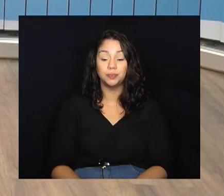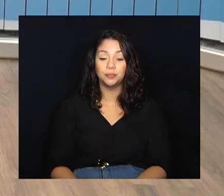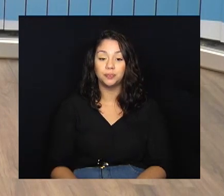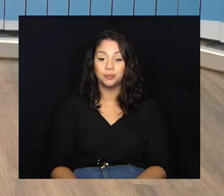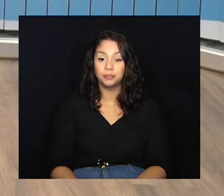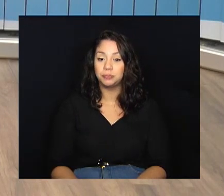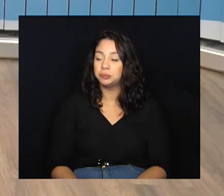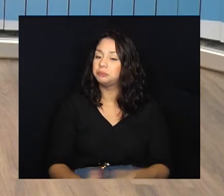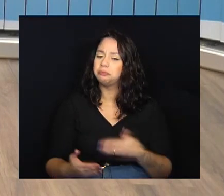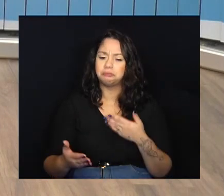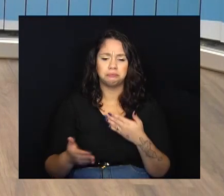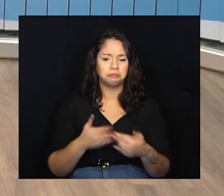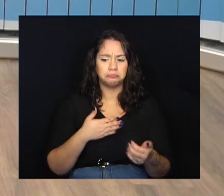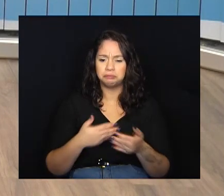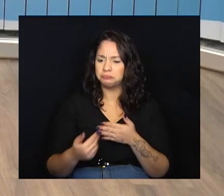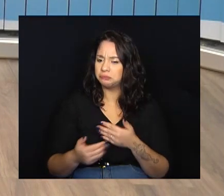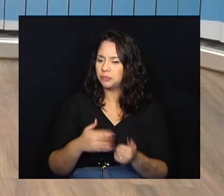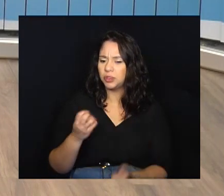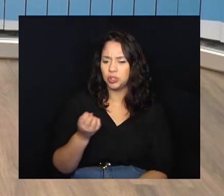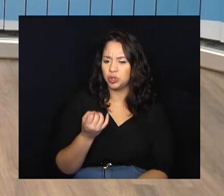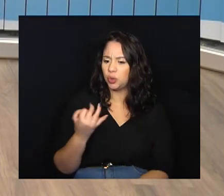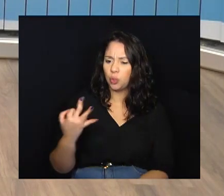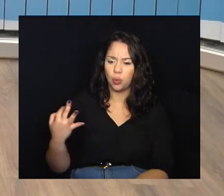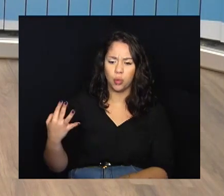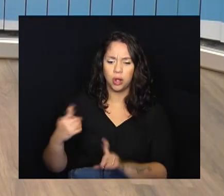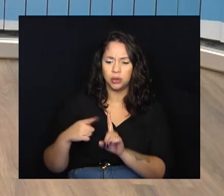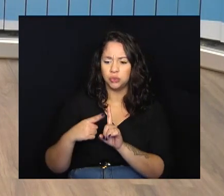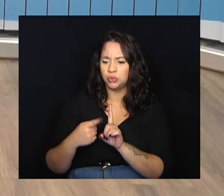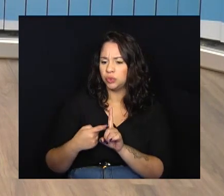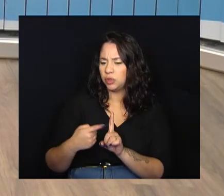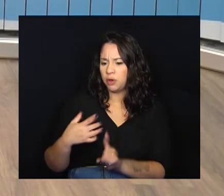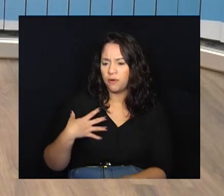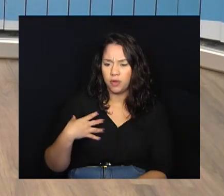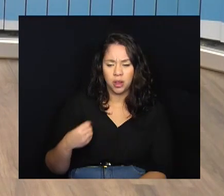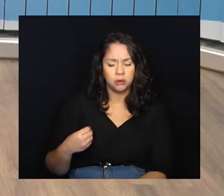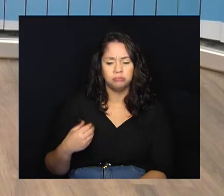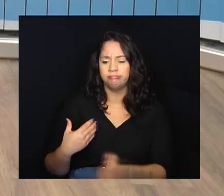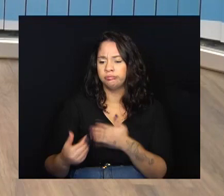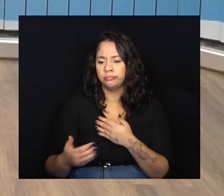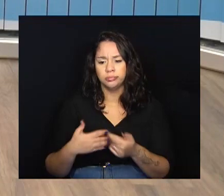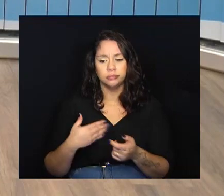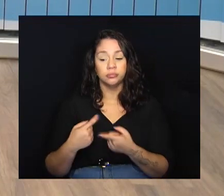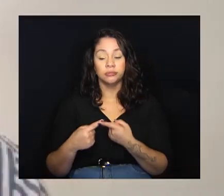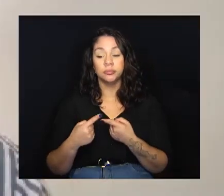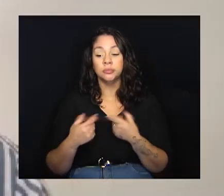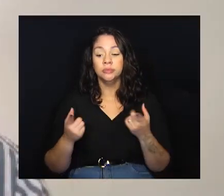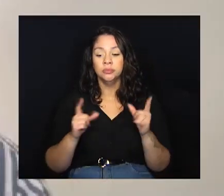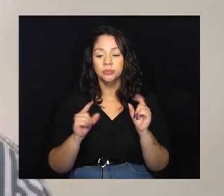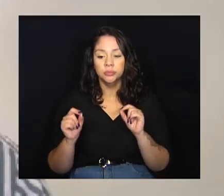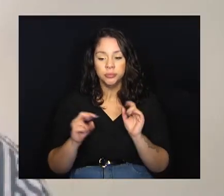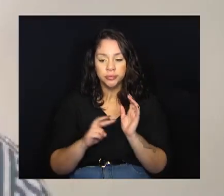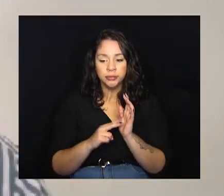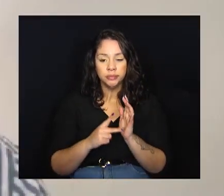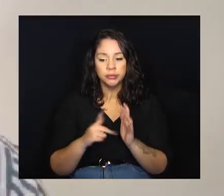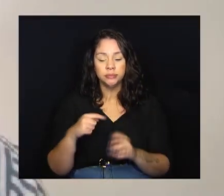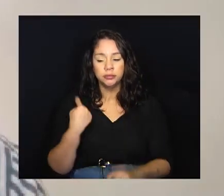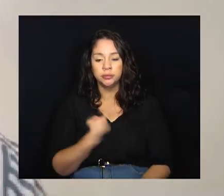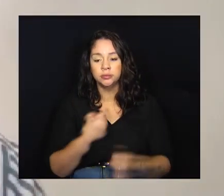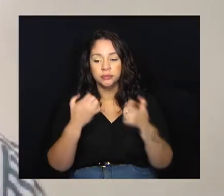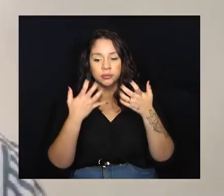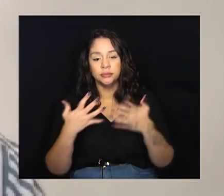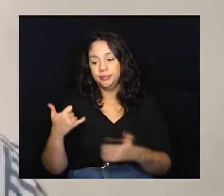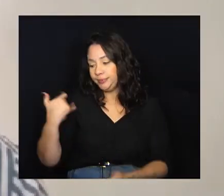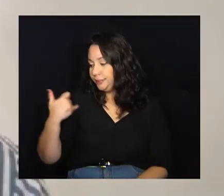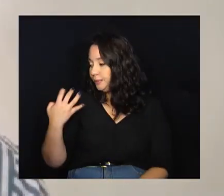independente do número de gestações tá ou de filhos isso é independente Porque qualquer questão quando a gente fala de 40 anos